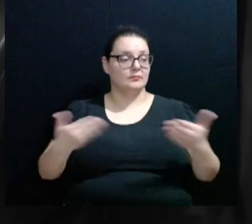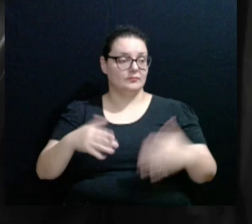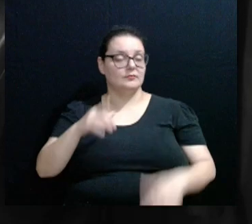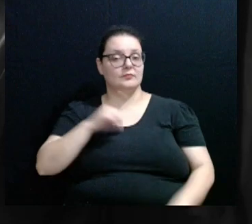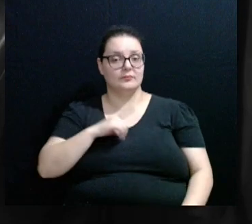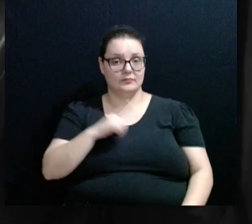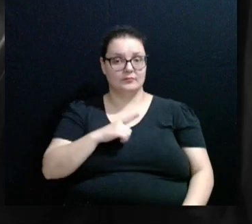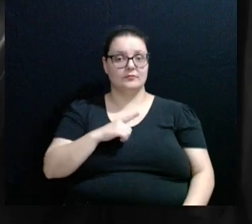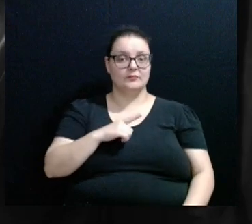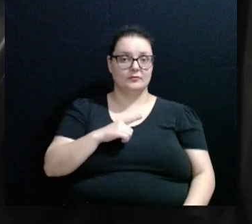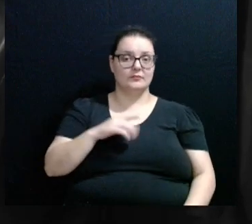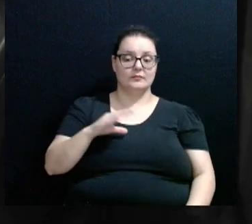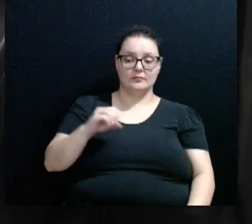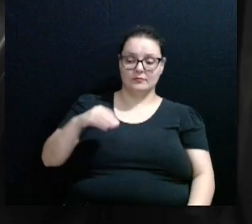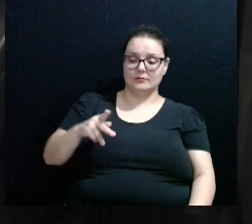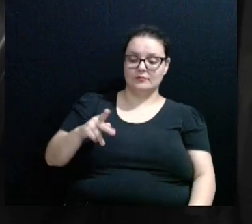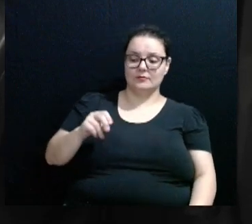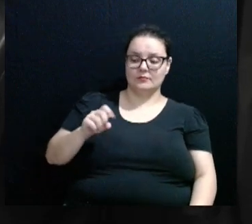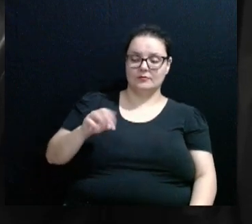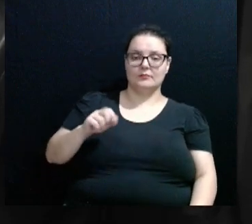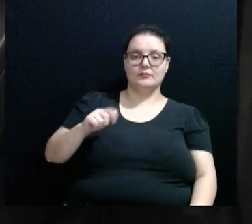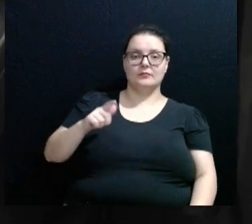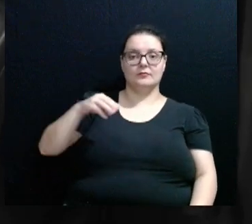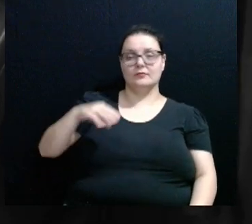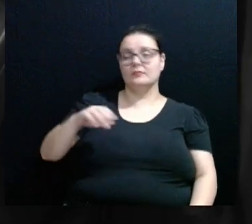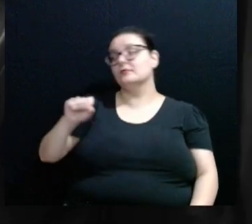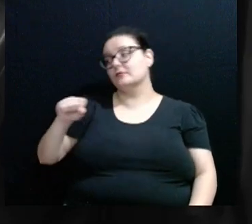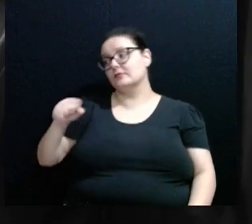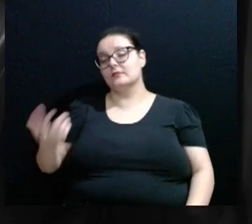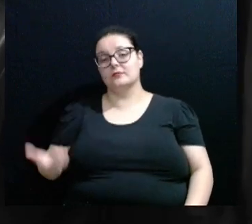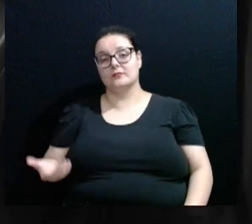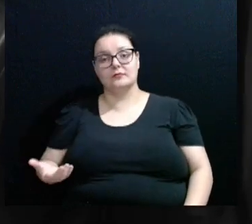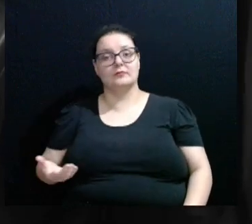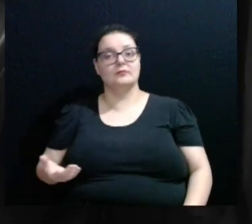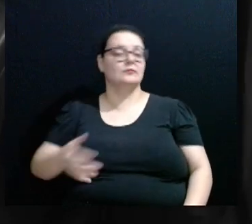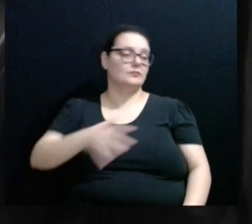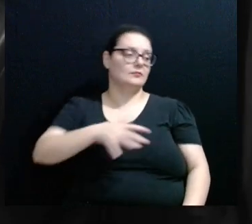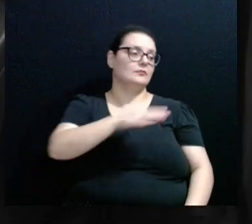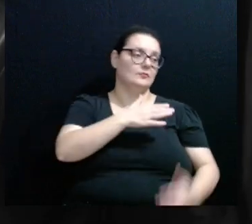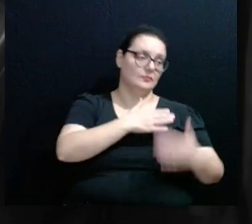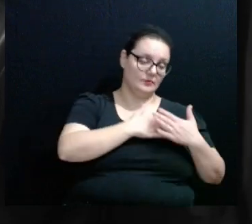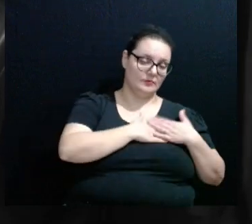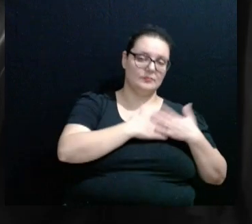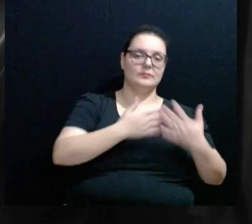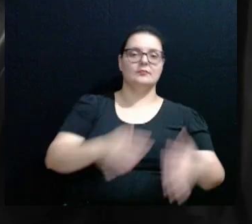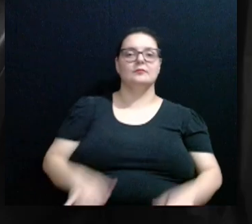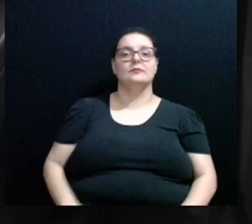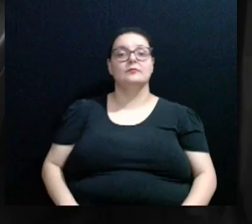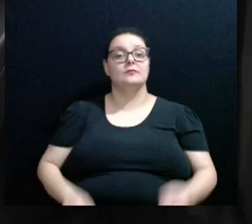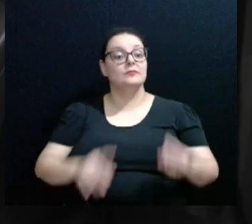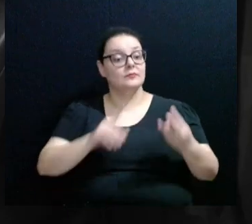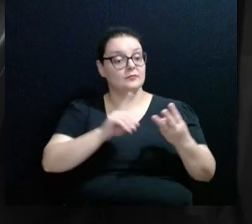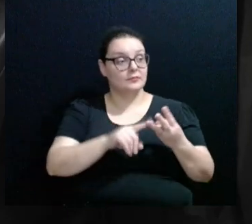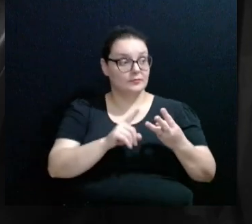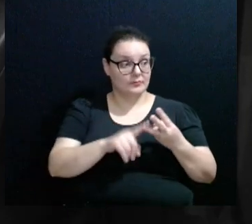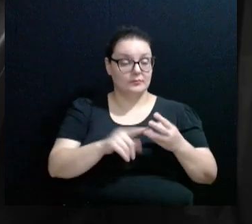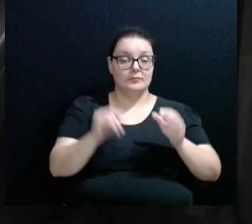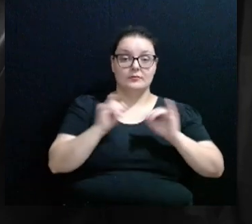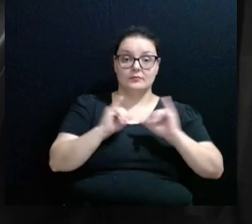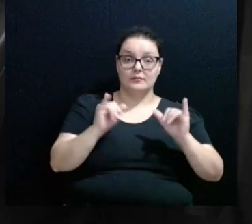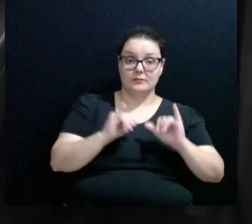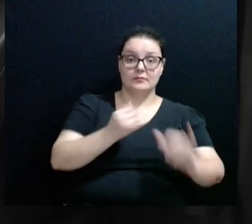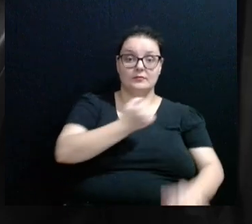a compostagem, né, indo para os amarais. Né? Também temos aqui divulgação do